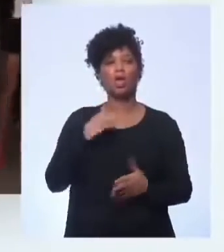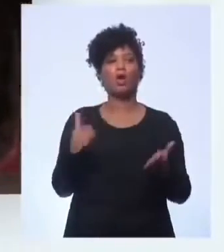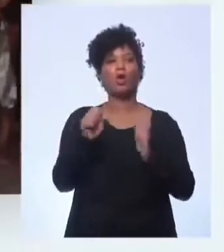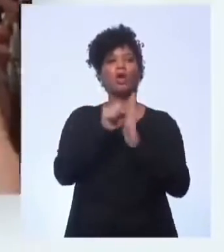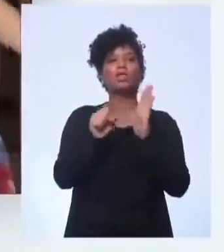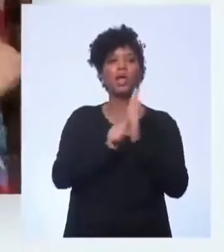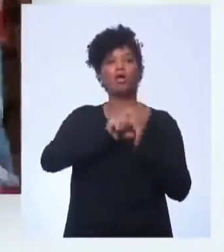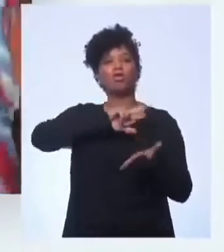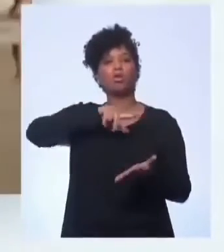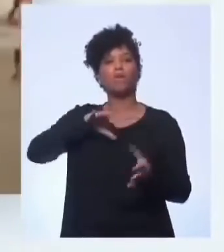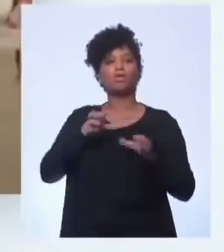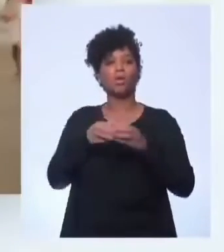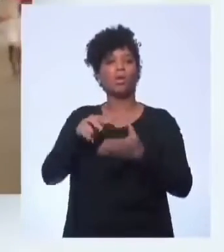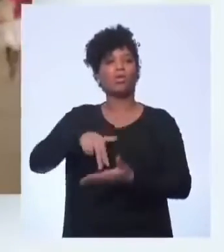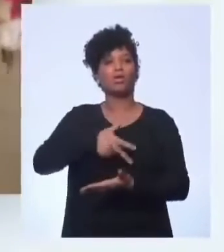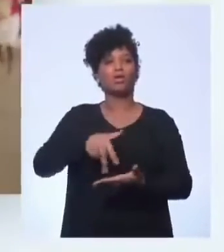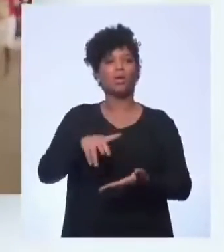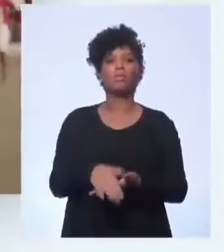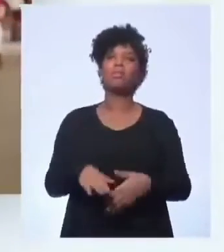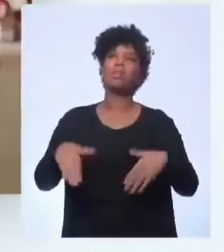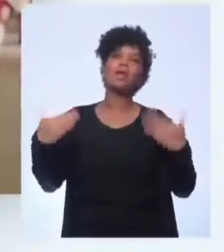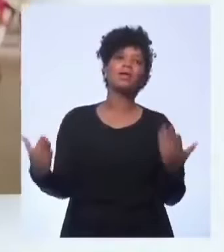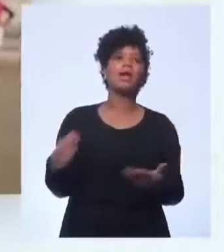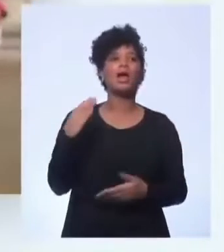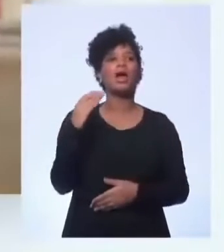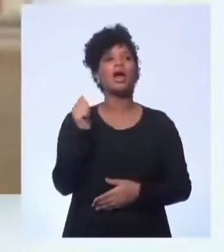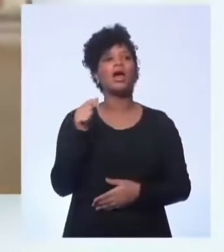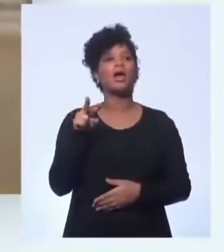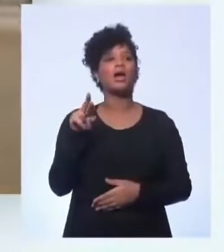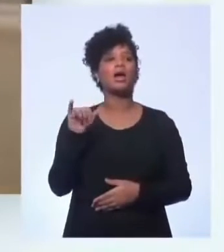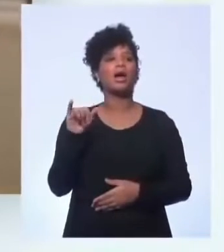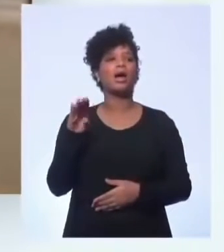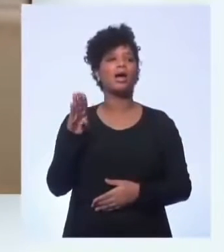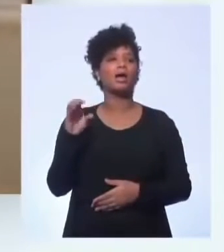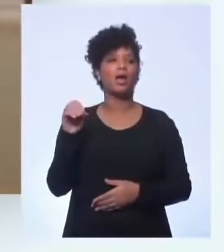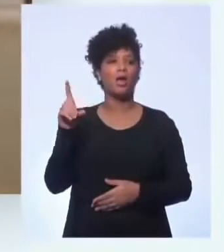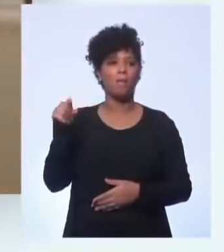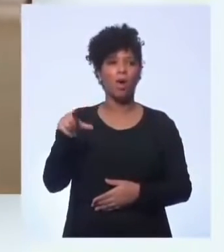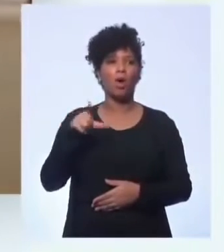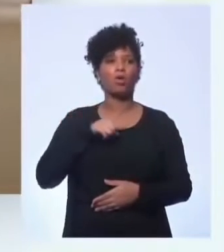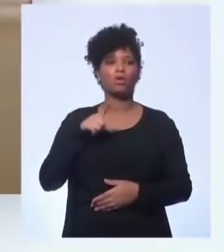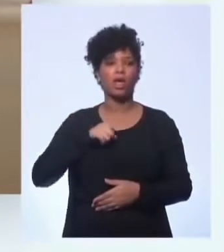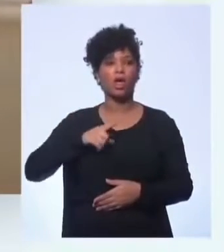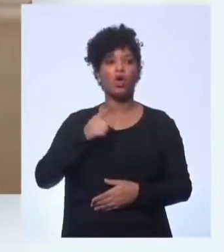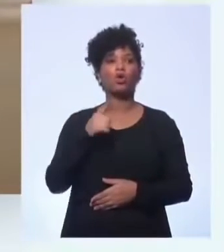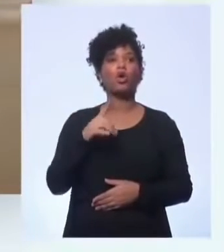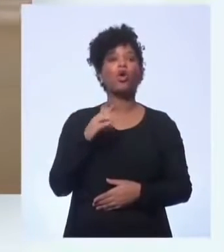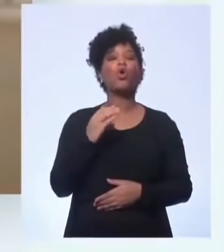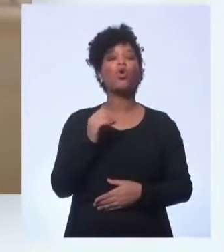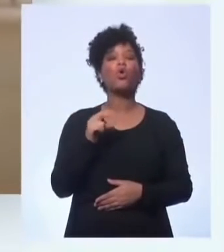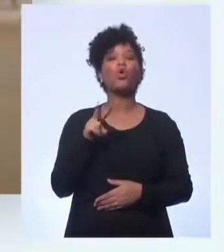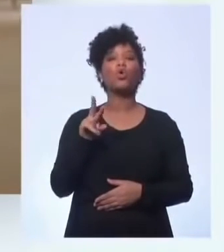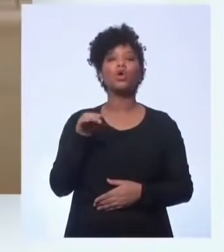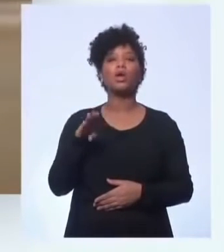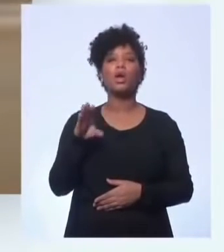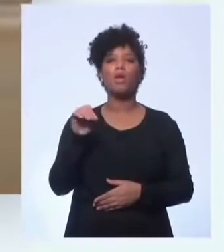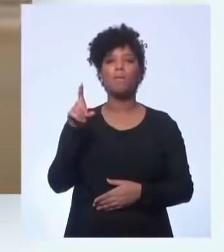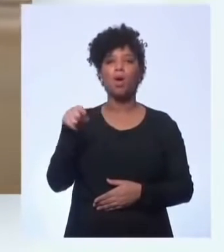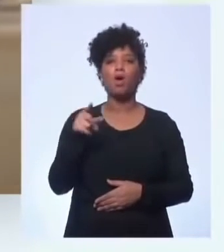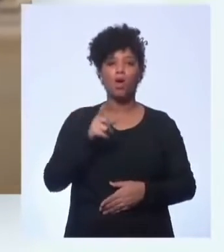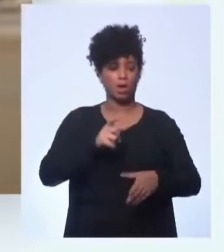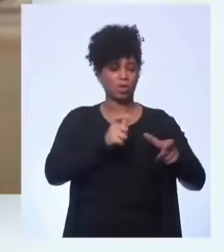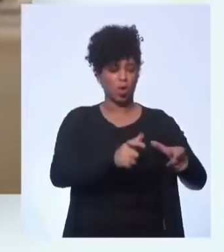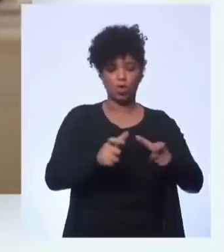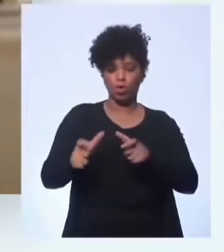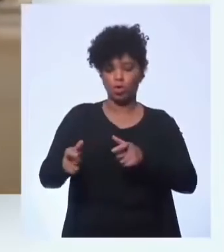muitos grupos de carimbó. E falando um pouco do carimbó, né, dos instrumentos, temos o que? O curimbó, que é o tambor, que geralmente são